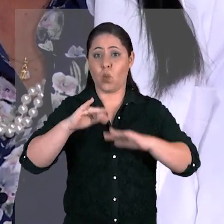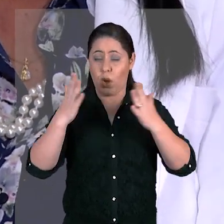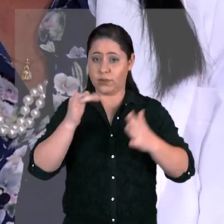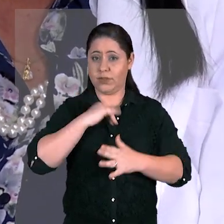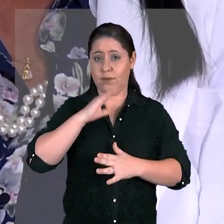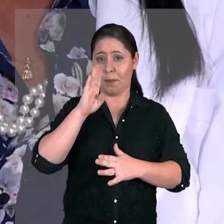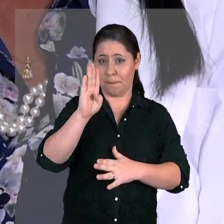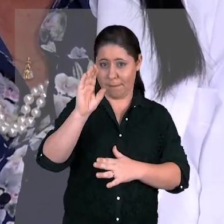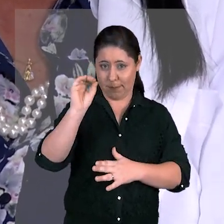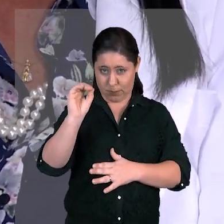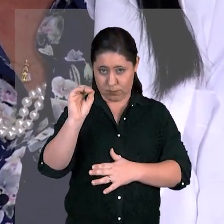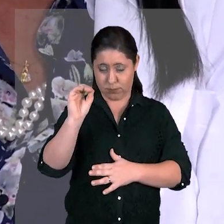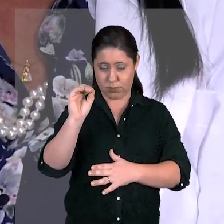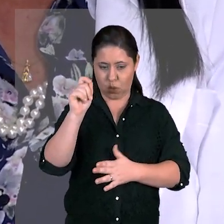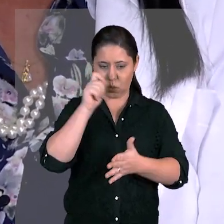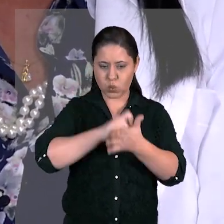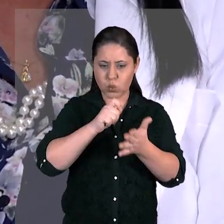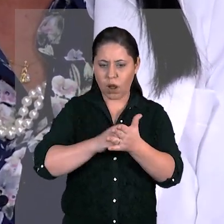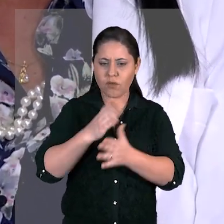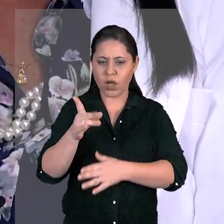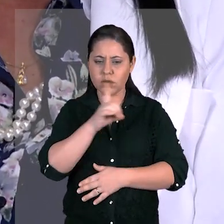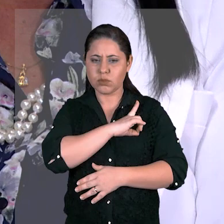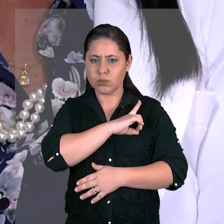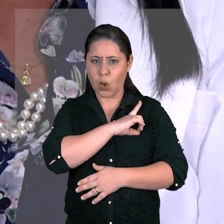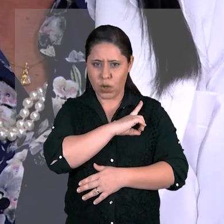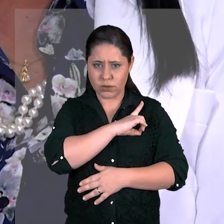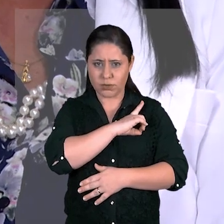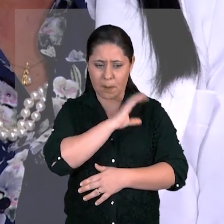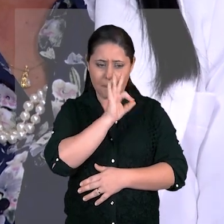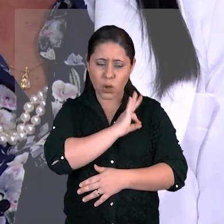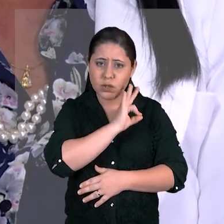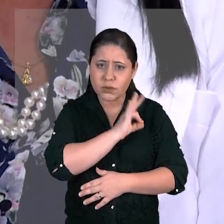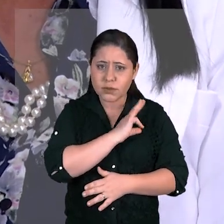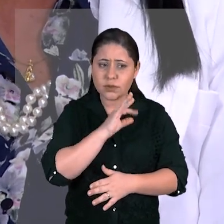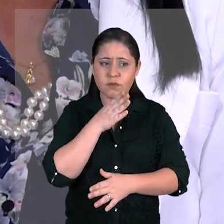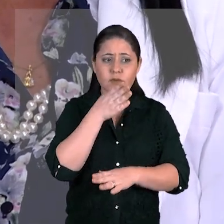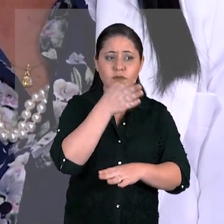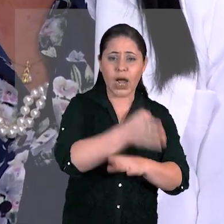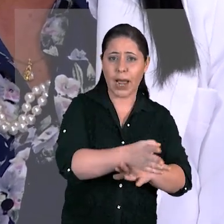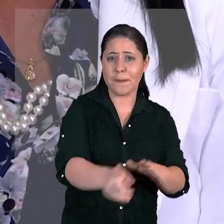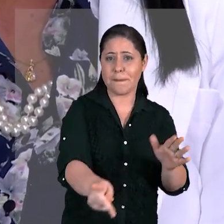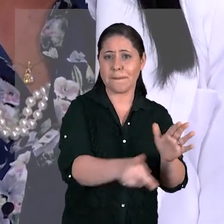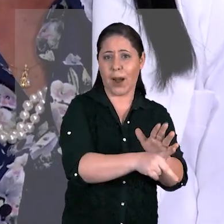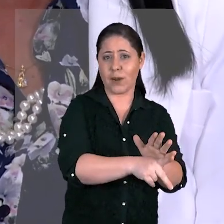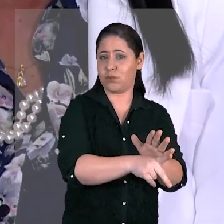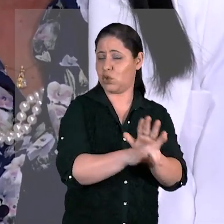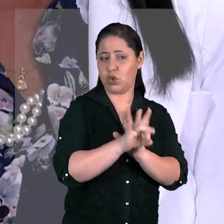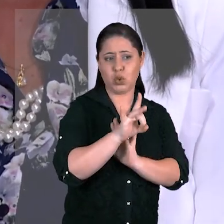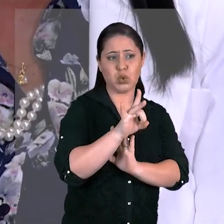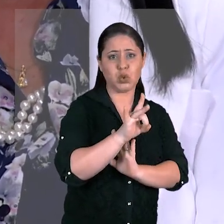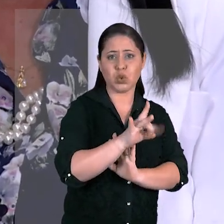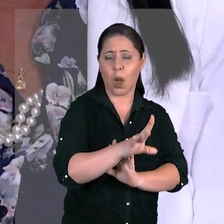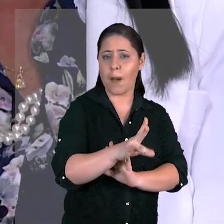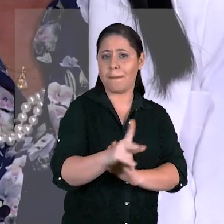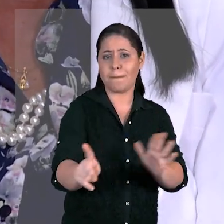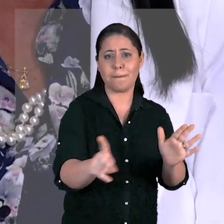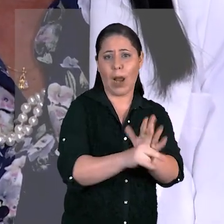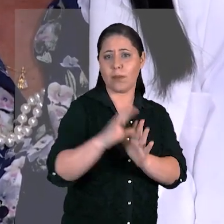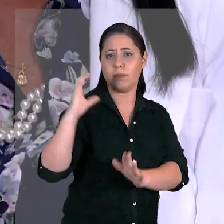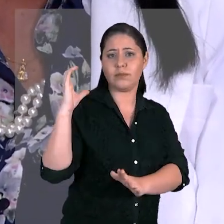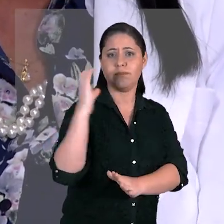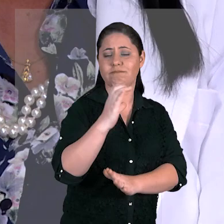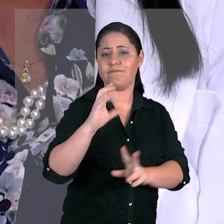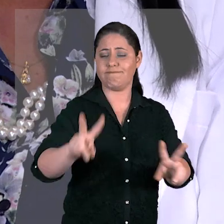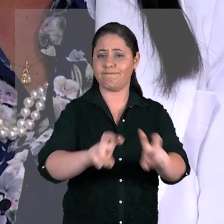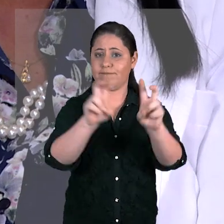Quando você faz um boletim de ocorrência, não determinadamente você tem uma delegacia especializada que você vá ao local só para crime